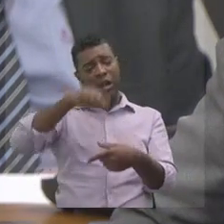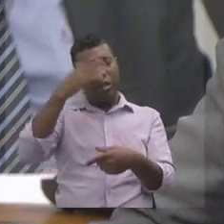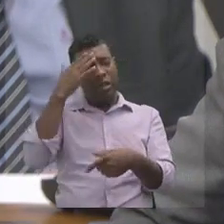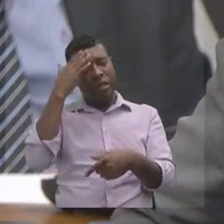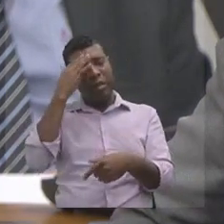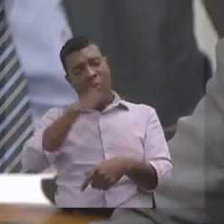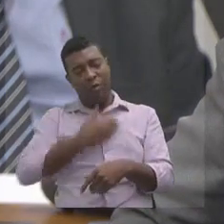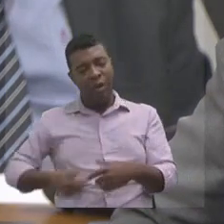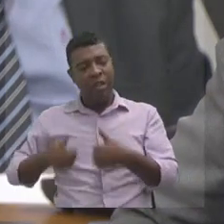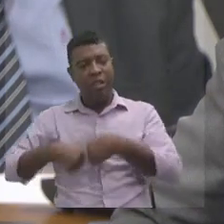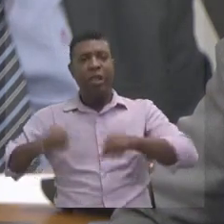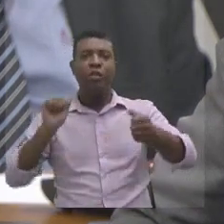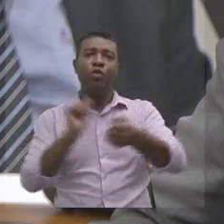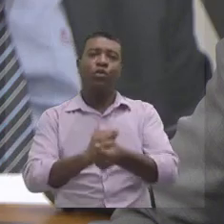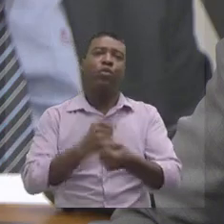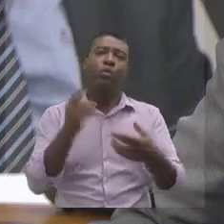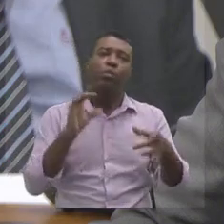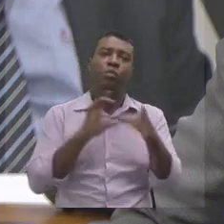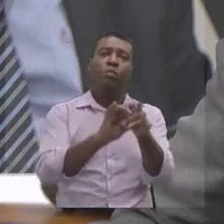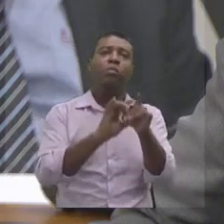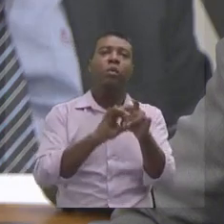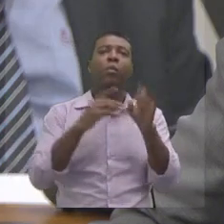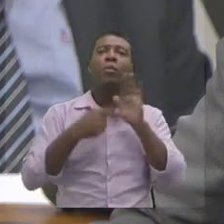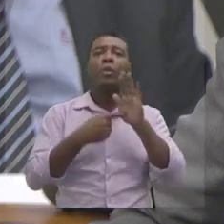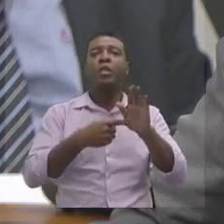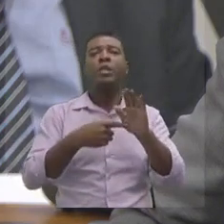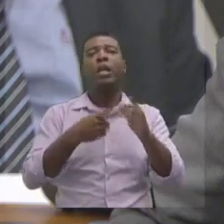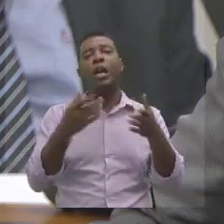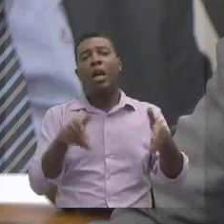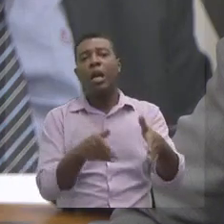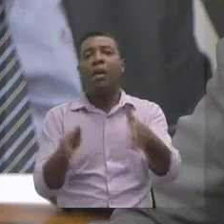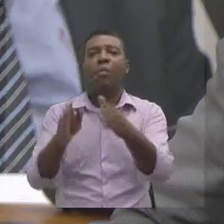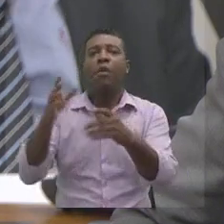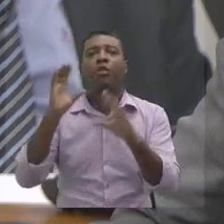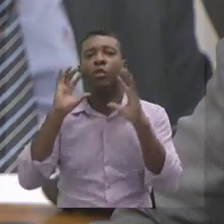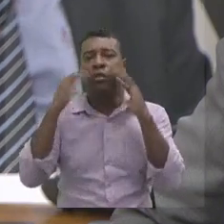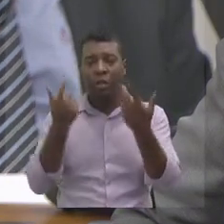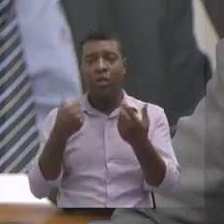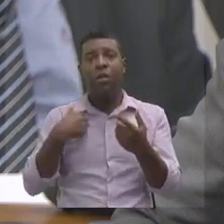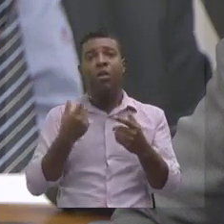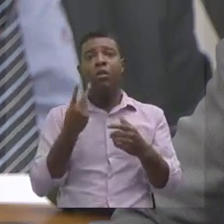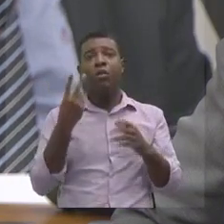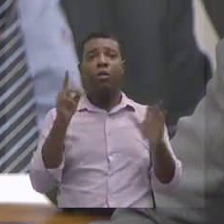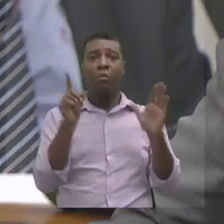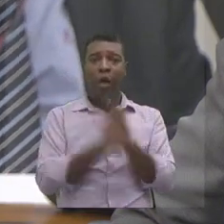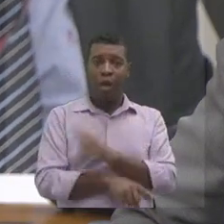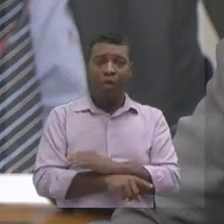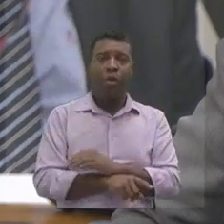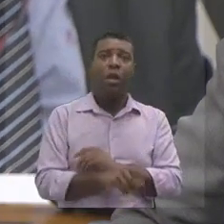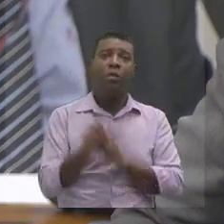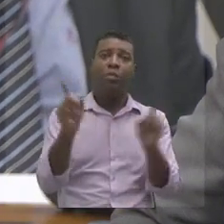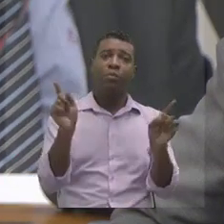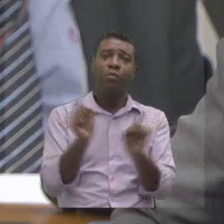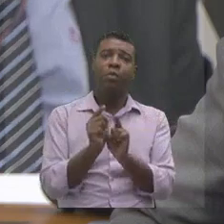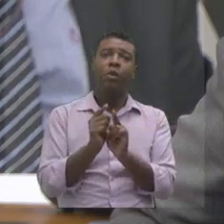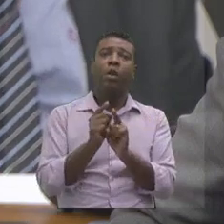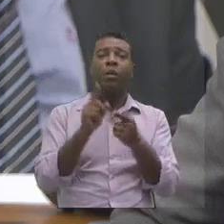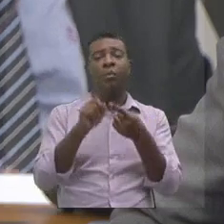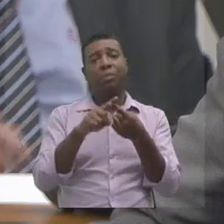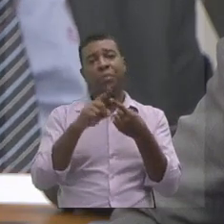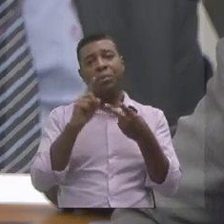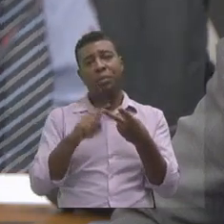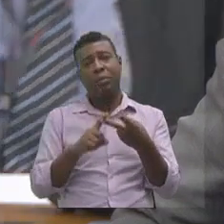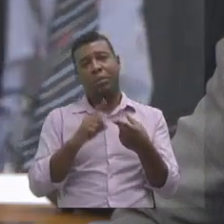para para apontarmos o Caminho das soluções eu tenho duas perguntas muito Breves muito breve secretário para fazer